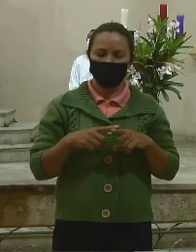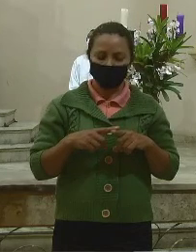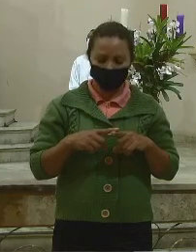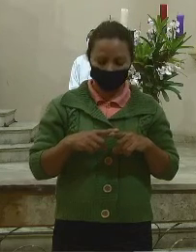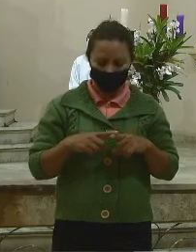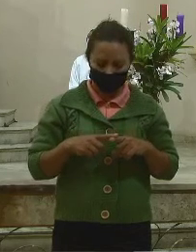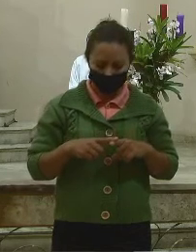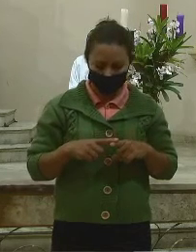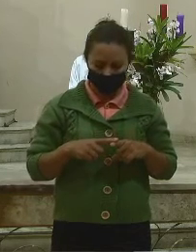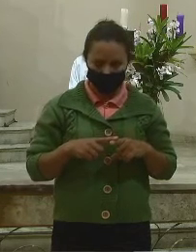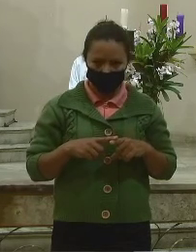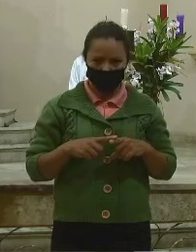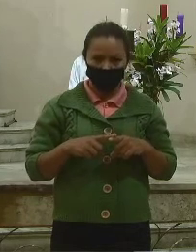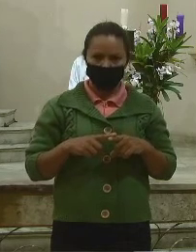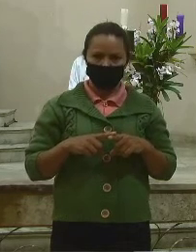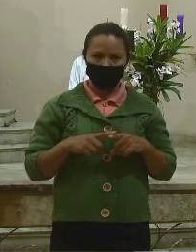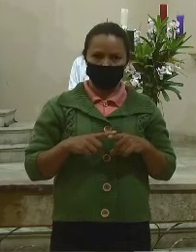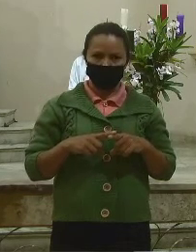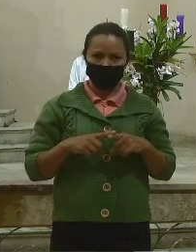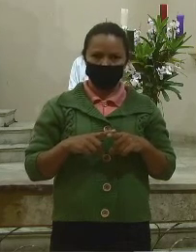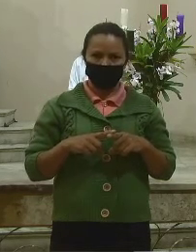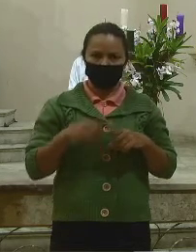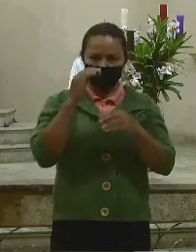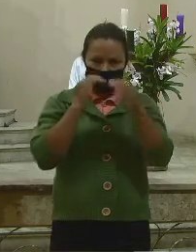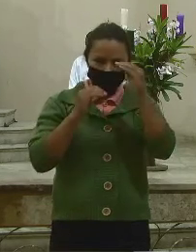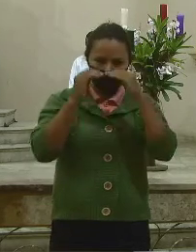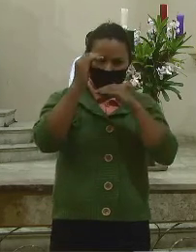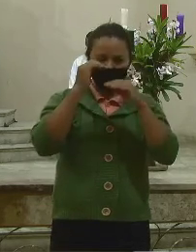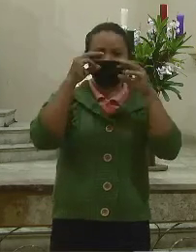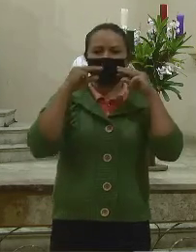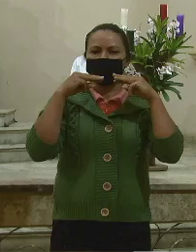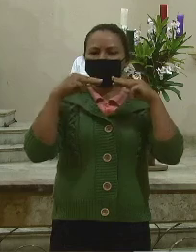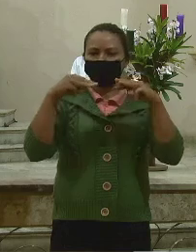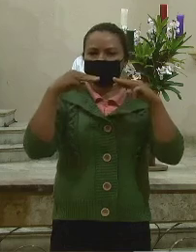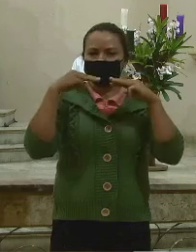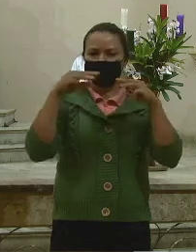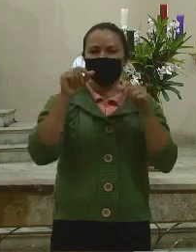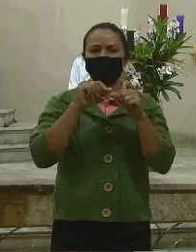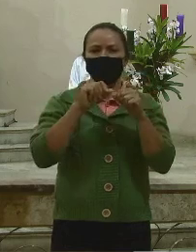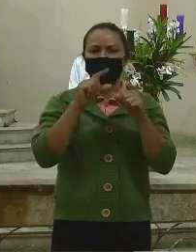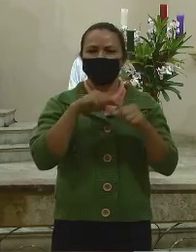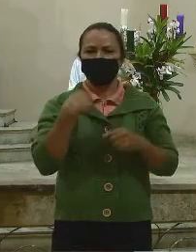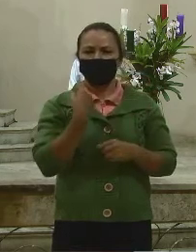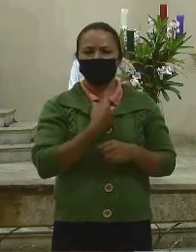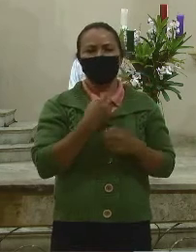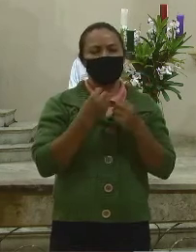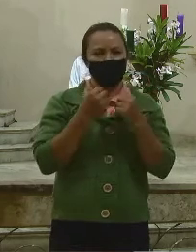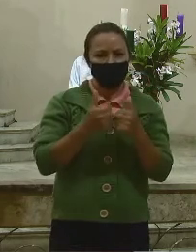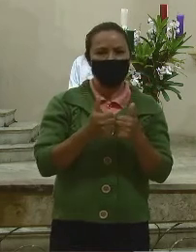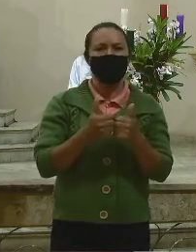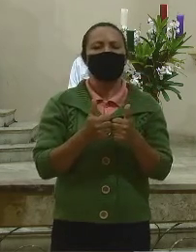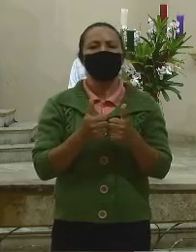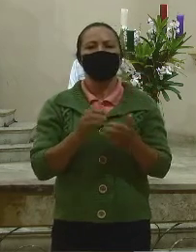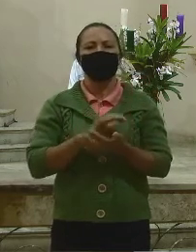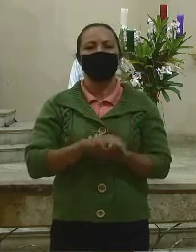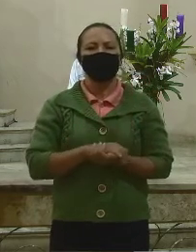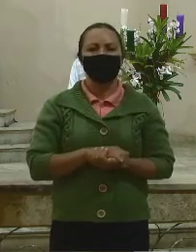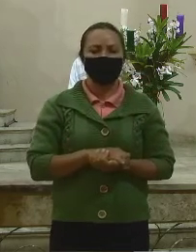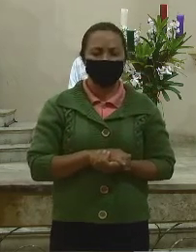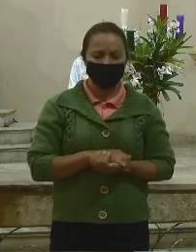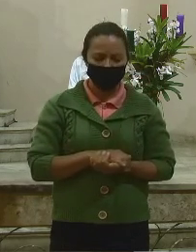substância ao exercício dessa tarefa missionária. Faz-nos muito bem ouvir a